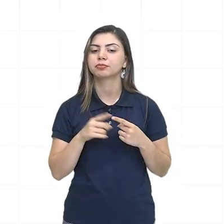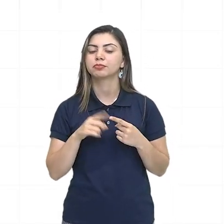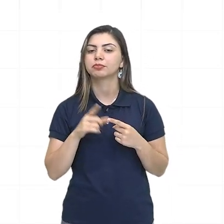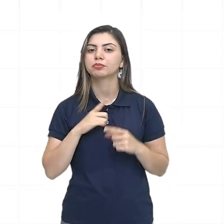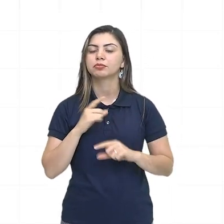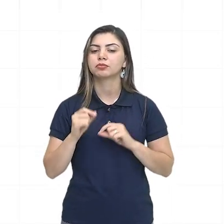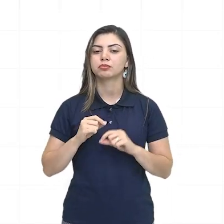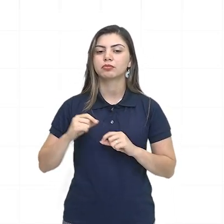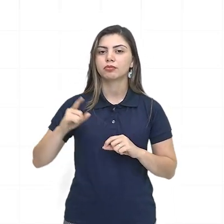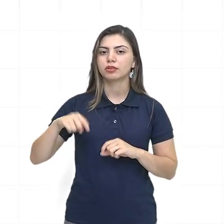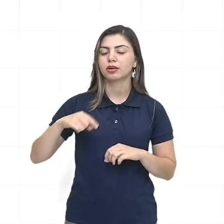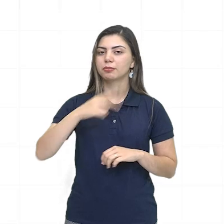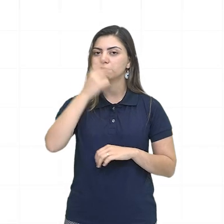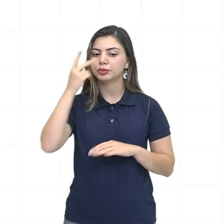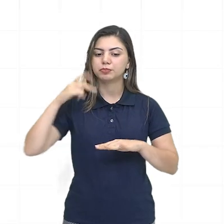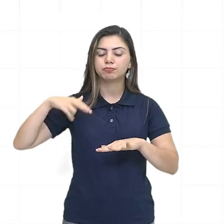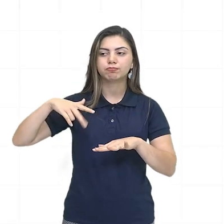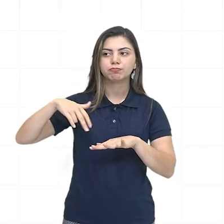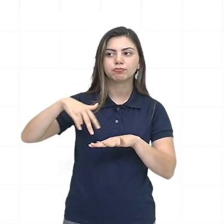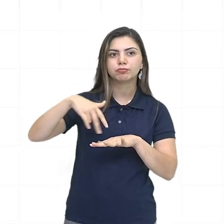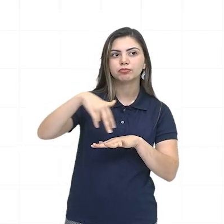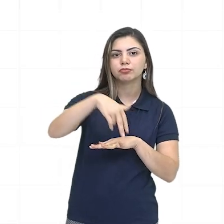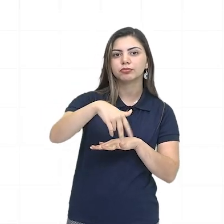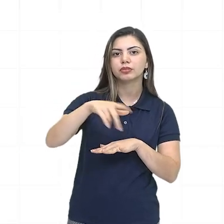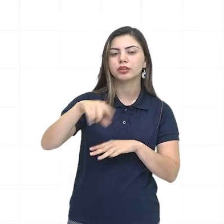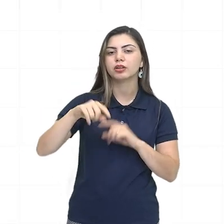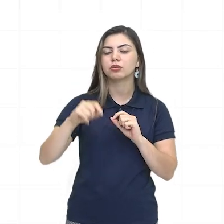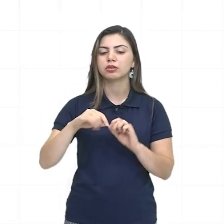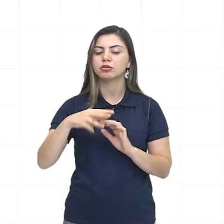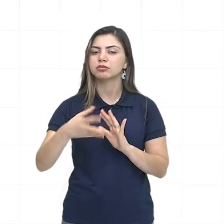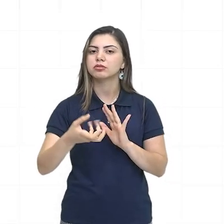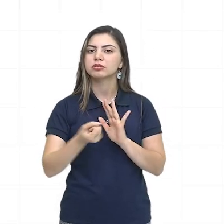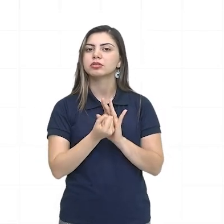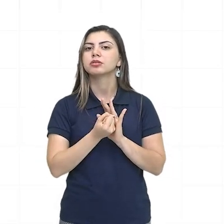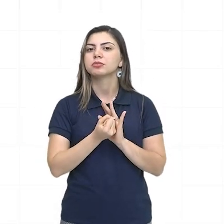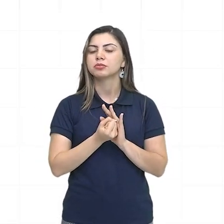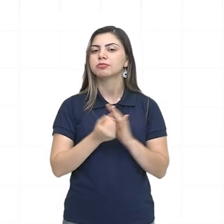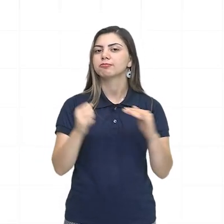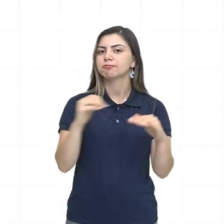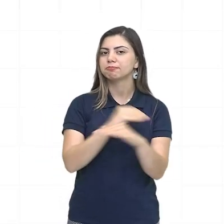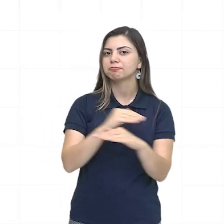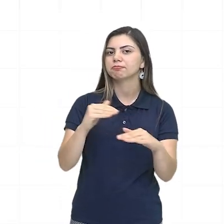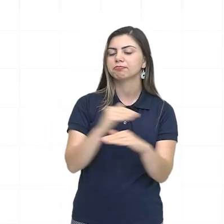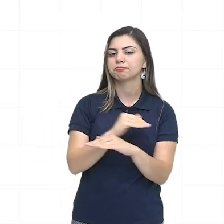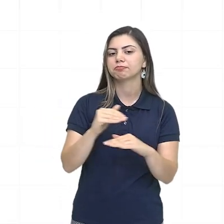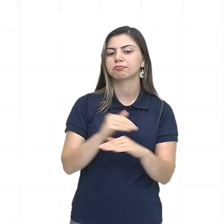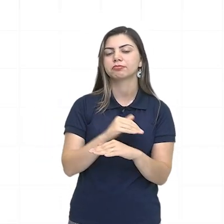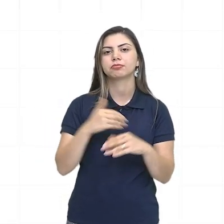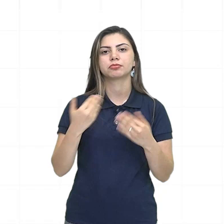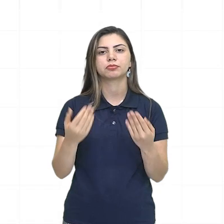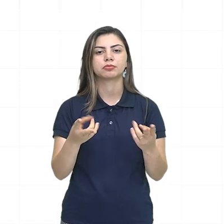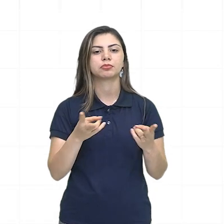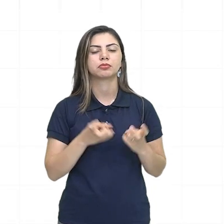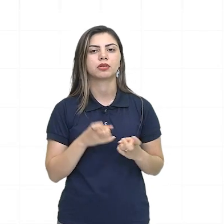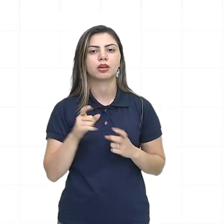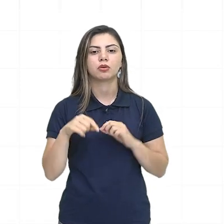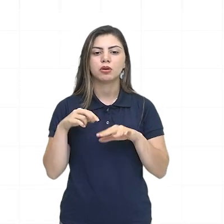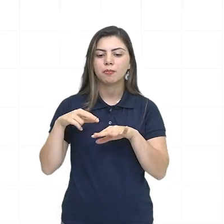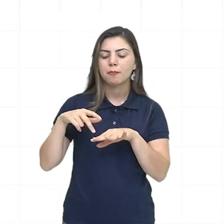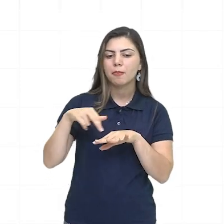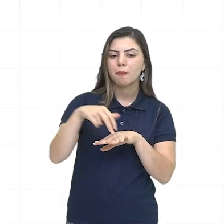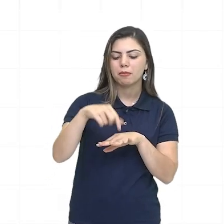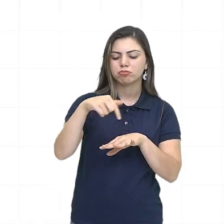a faixa de pedestre. É um símbolo de trânsito, é um sinal de trânsito. É uma faixa que simboliza